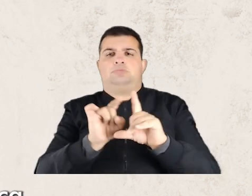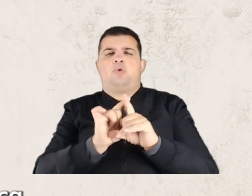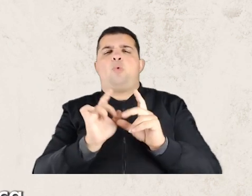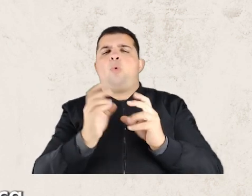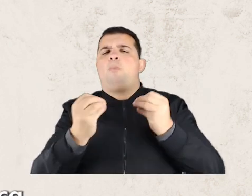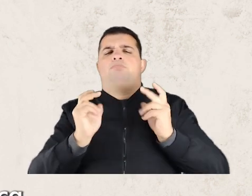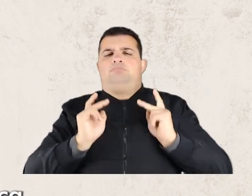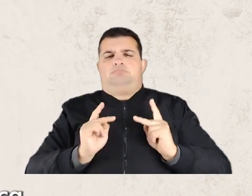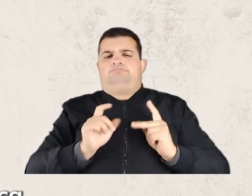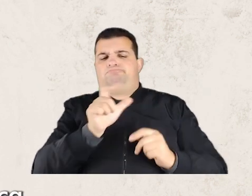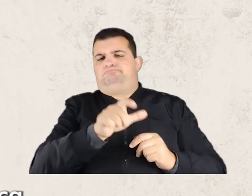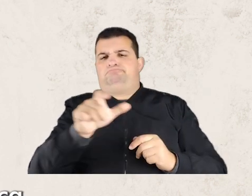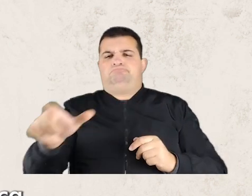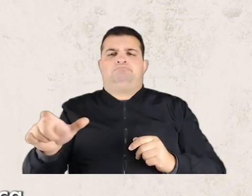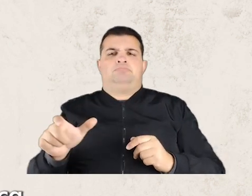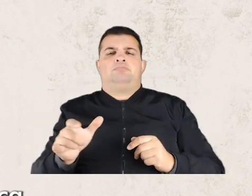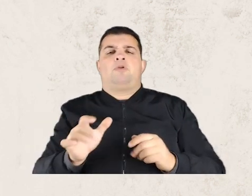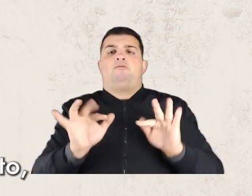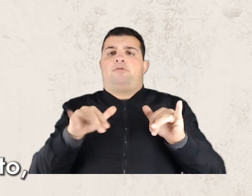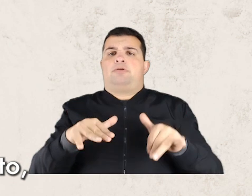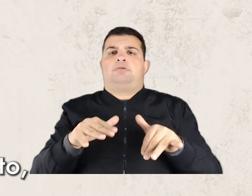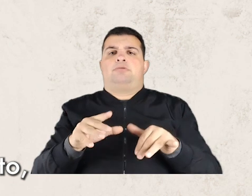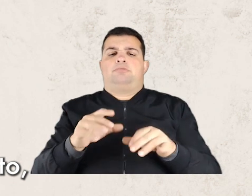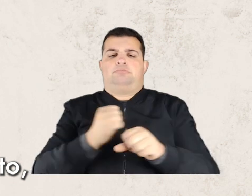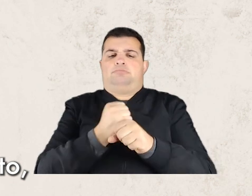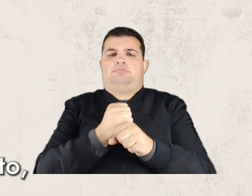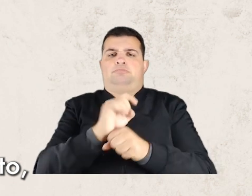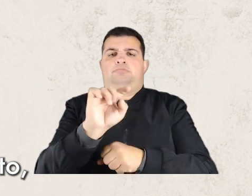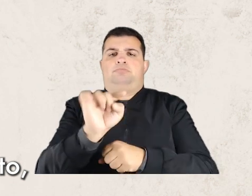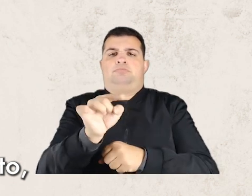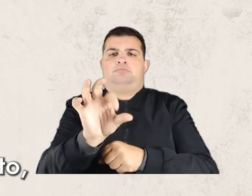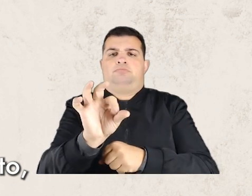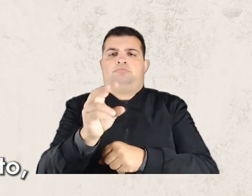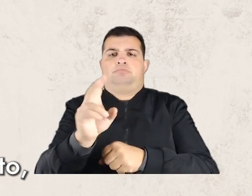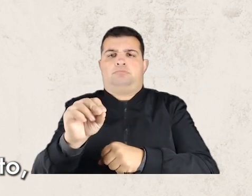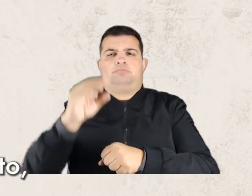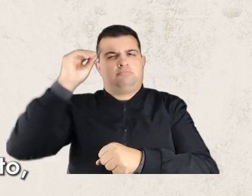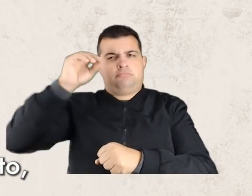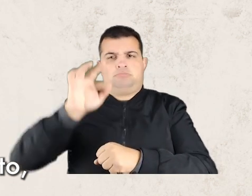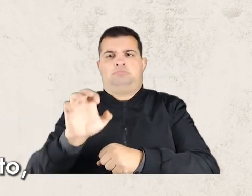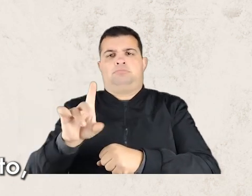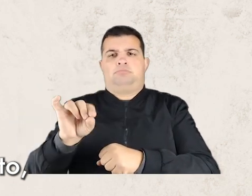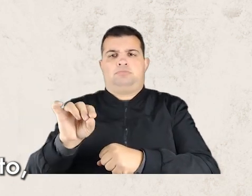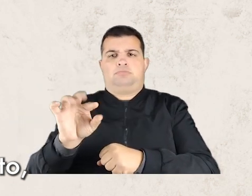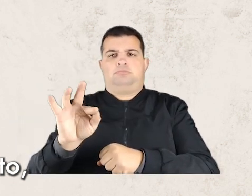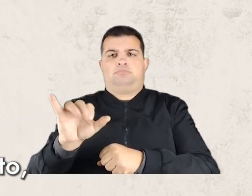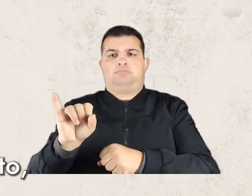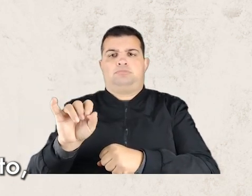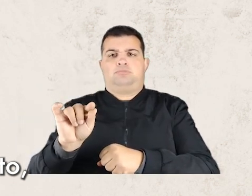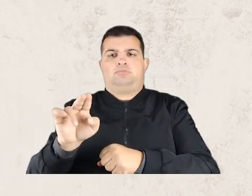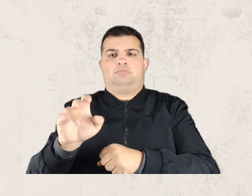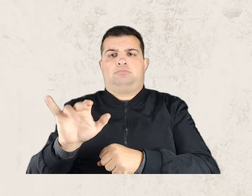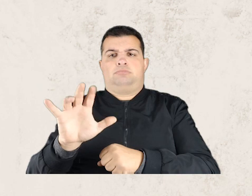psicólogas e psicólogos passam a estudar fenômenos de liderança, opinião pública, propaganda, preconceito, comunicação e